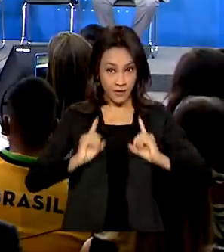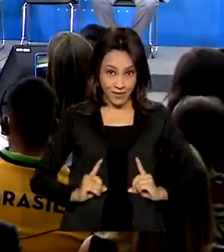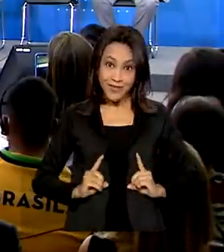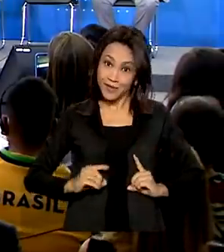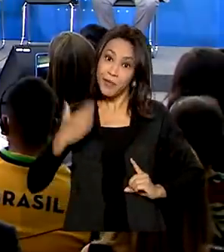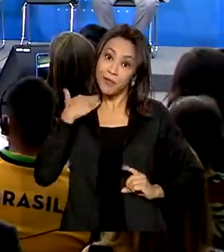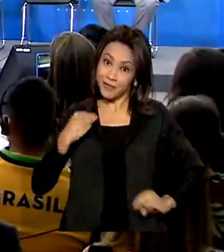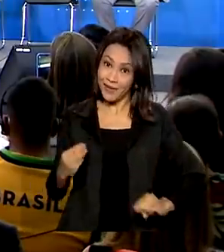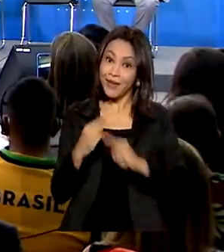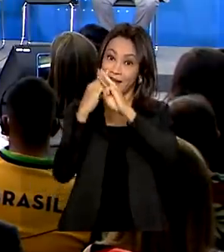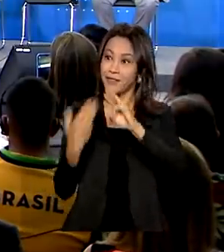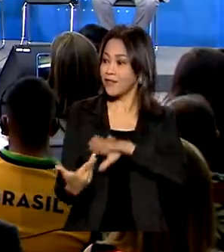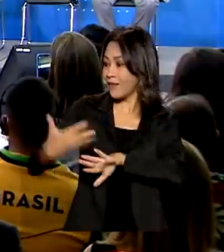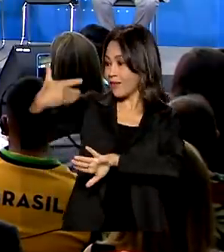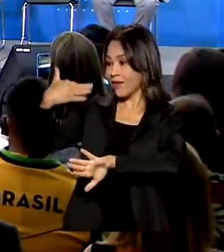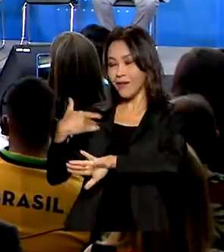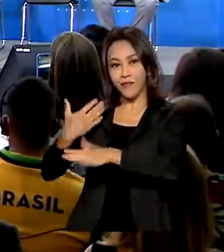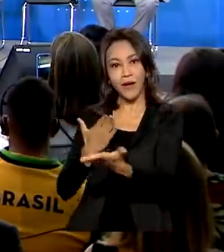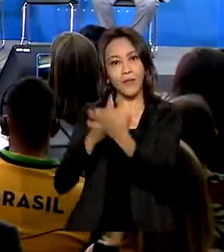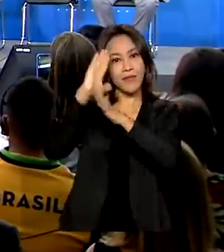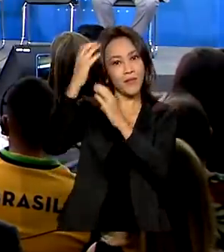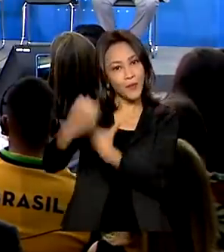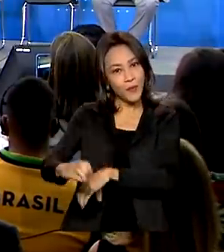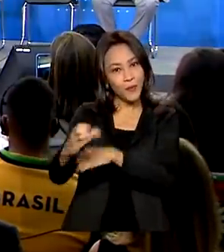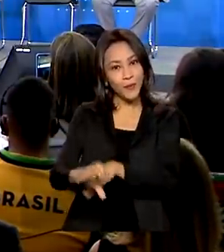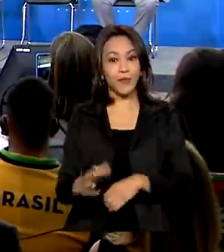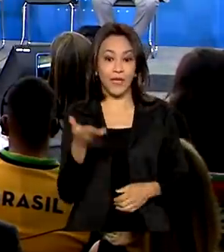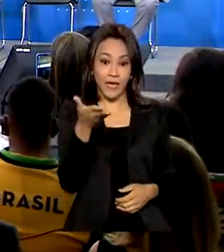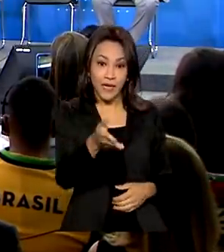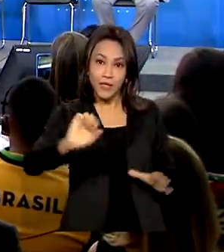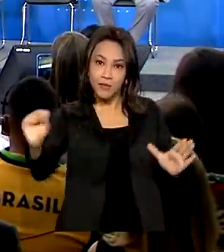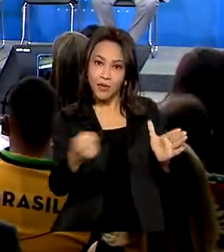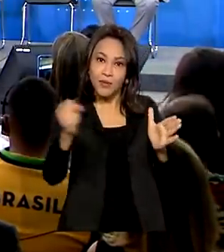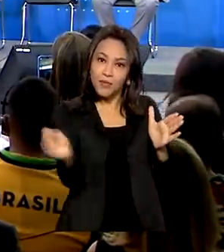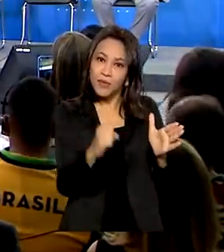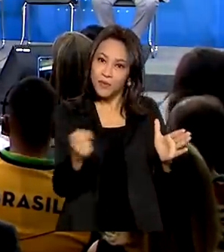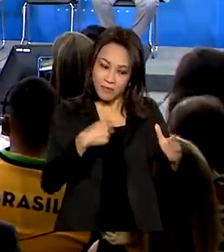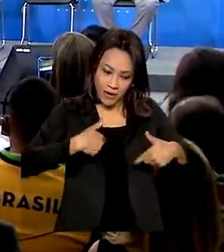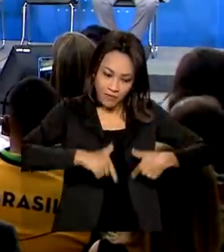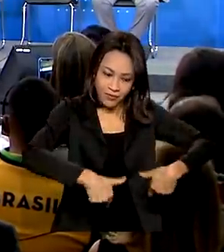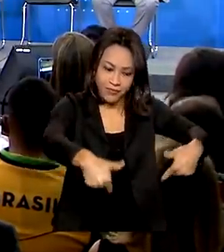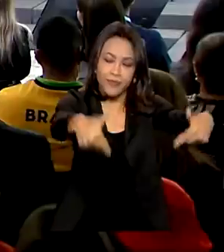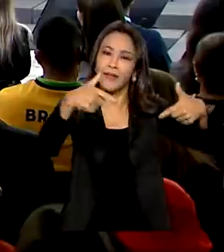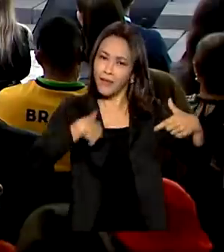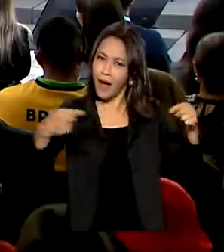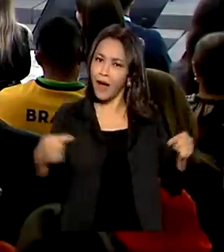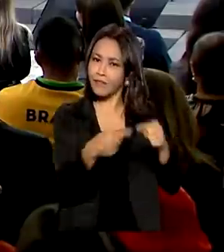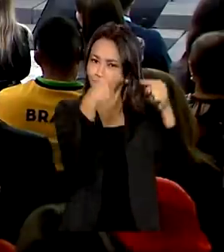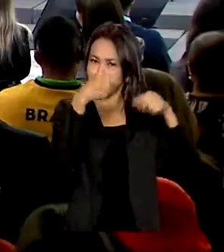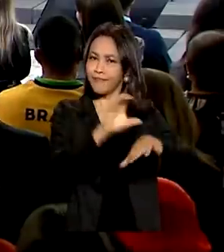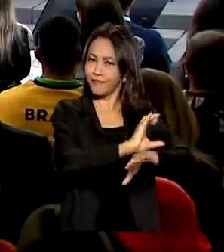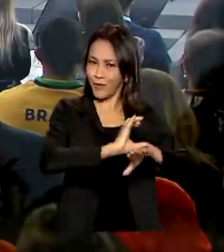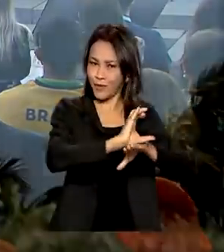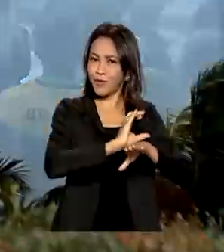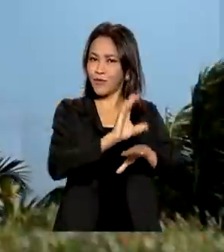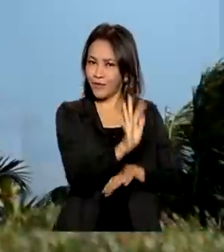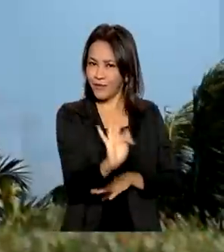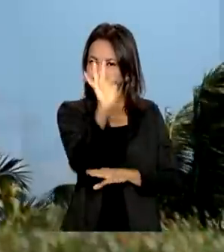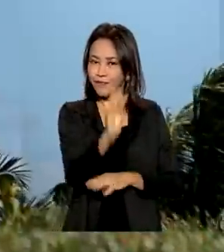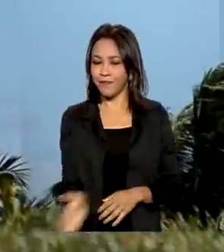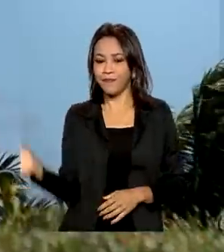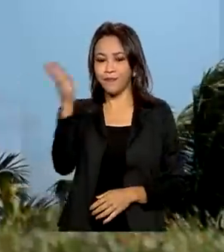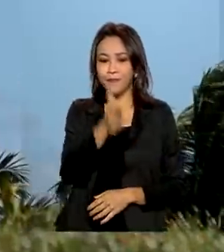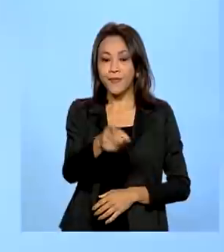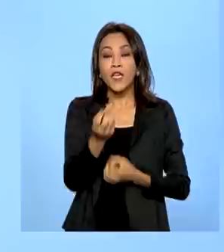Caixa, aprovadas em concurso. A inclusão desse público nas empresas está prevista na Constituição Federal. E dados